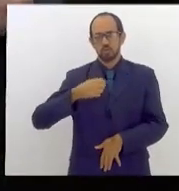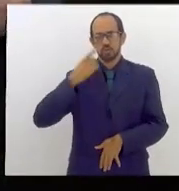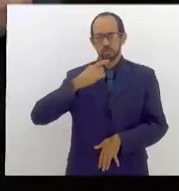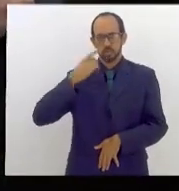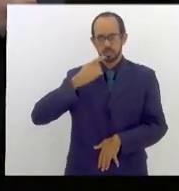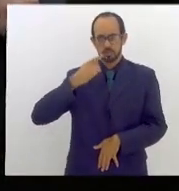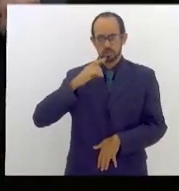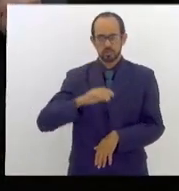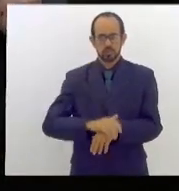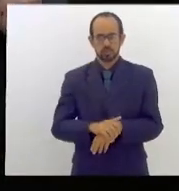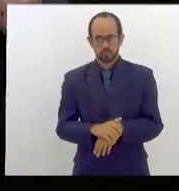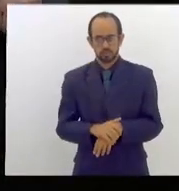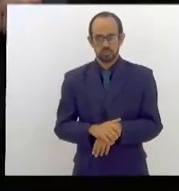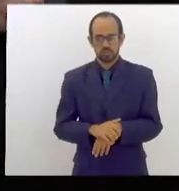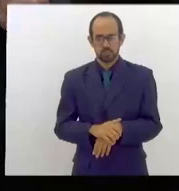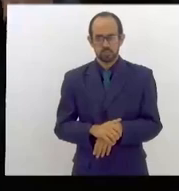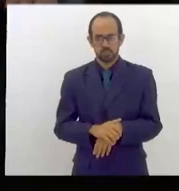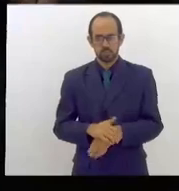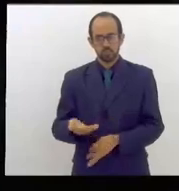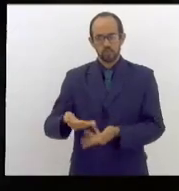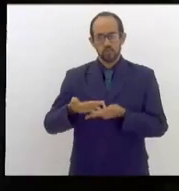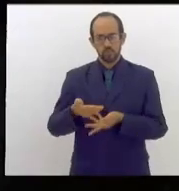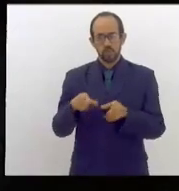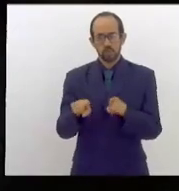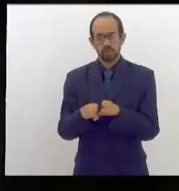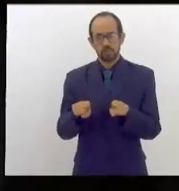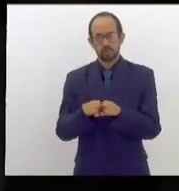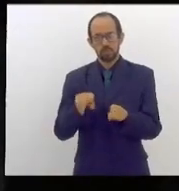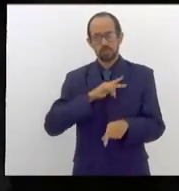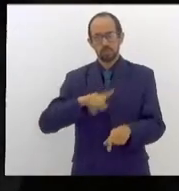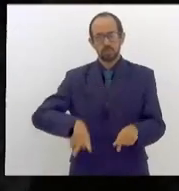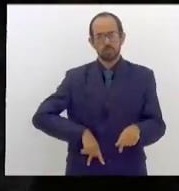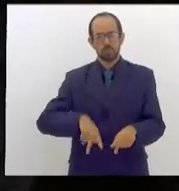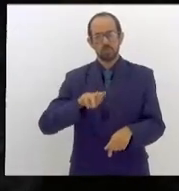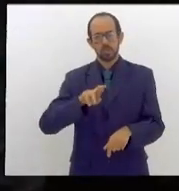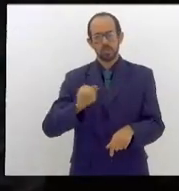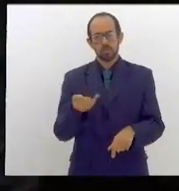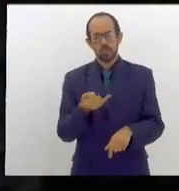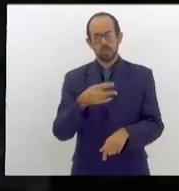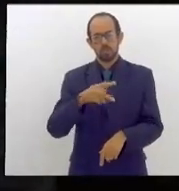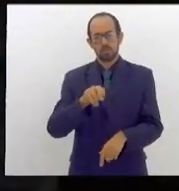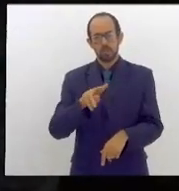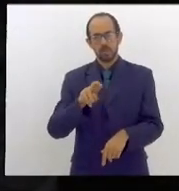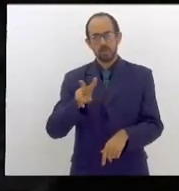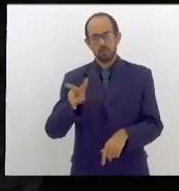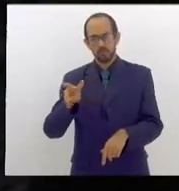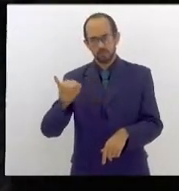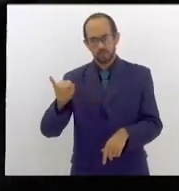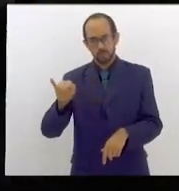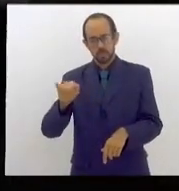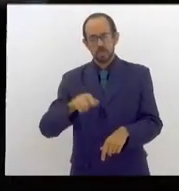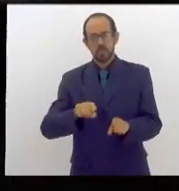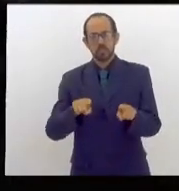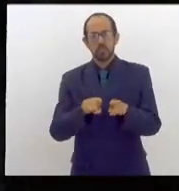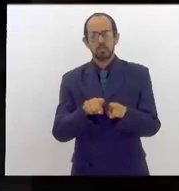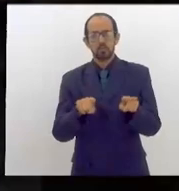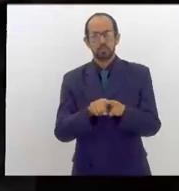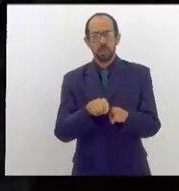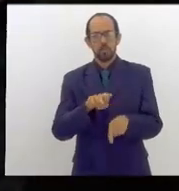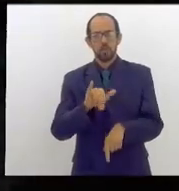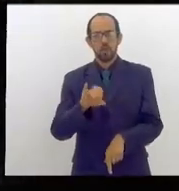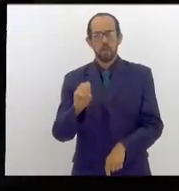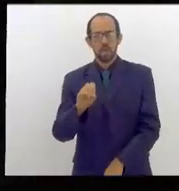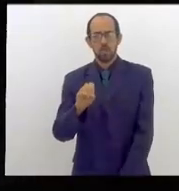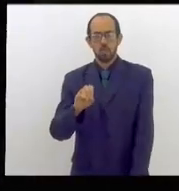e foram convidados o presidente do rjprev o presidente do Rio previdência E também